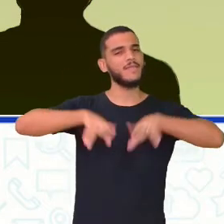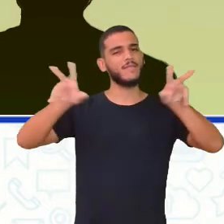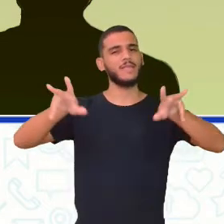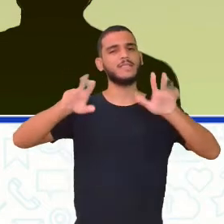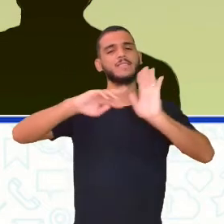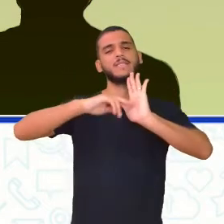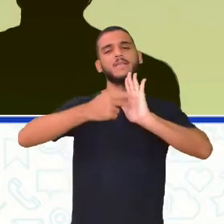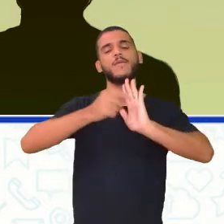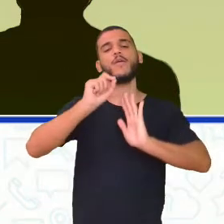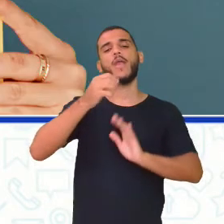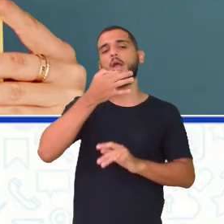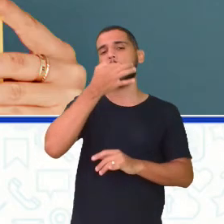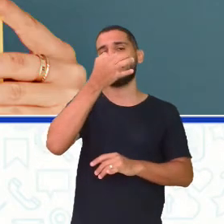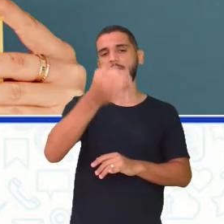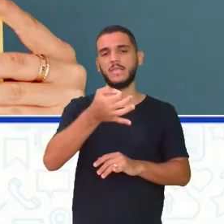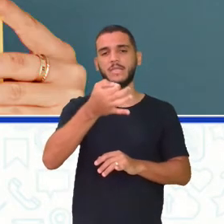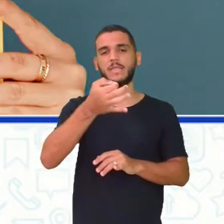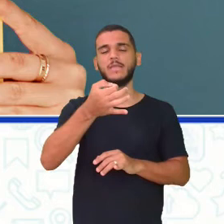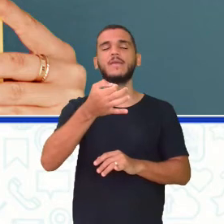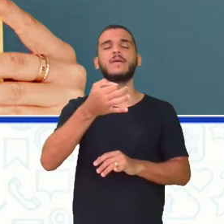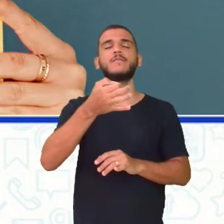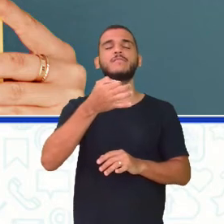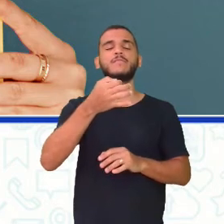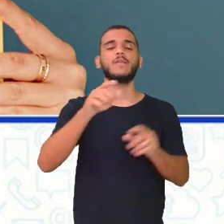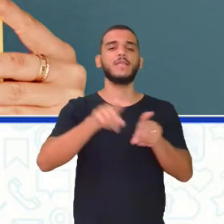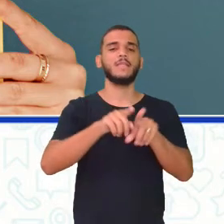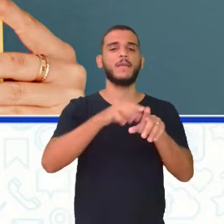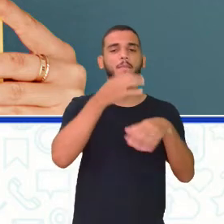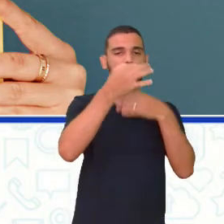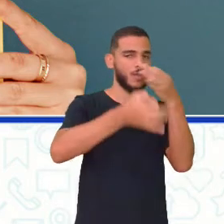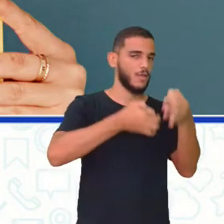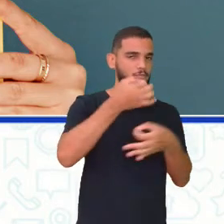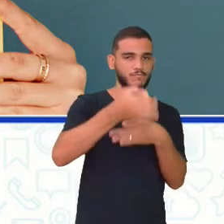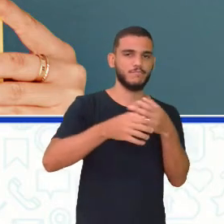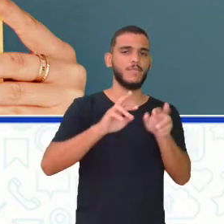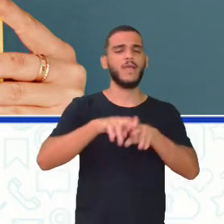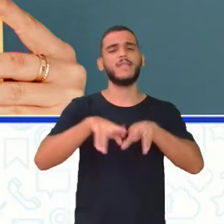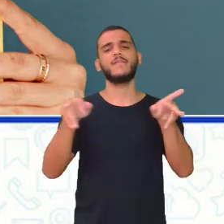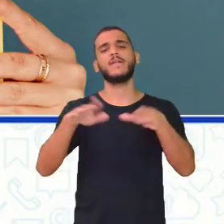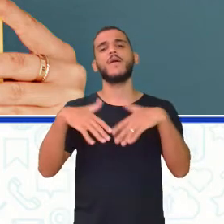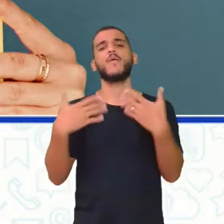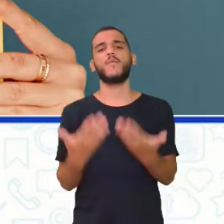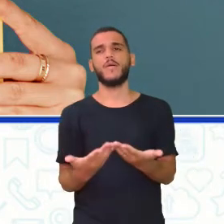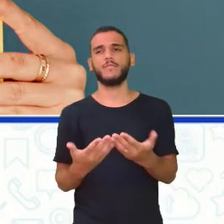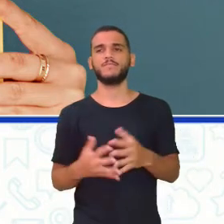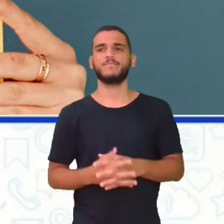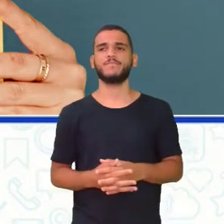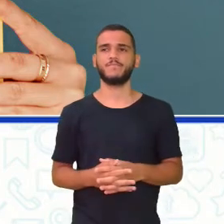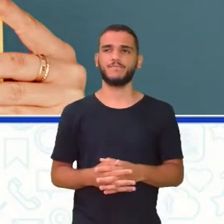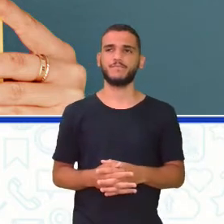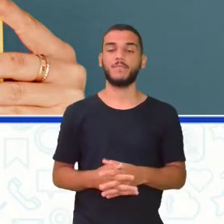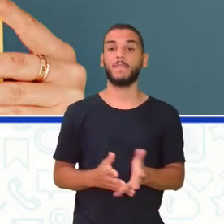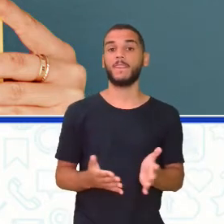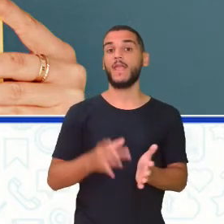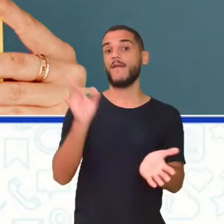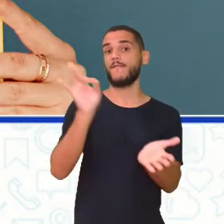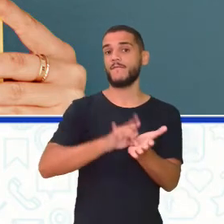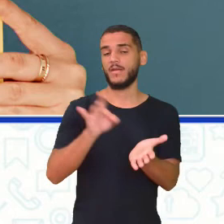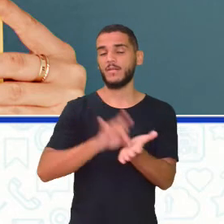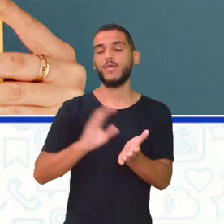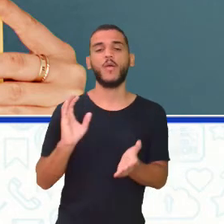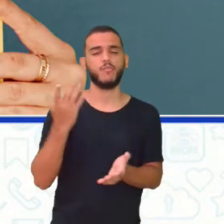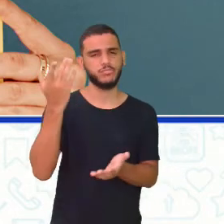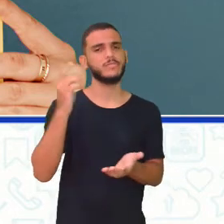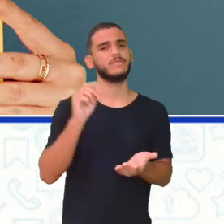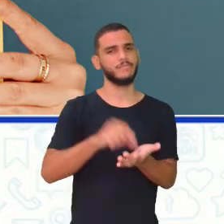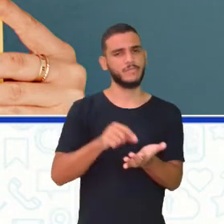diferença entre opinião, fato e argumento? Vamos descobrir agora a diferença. O fato é uma situação verdadeira que aconteceu.